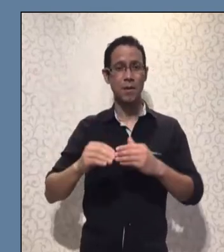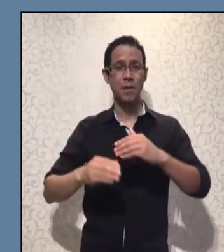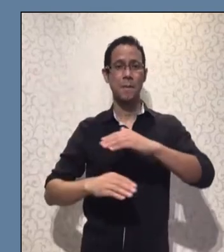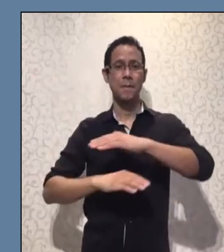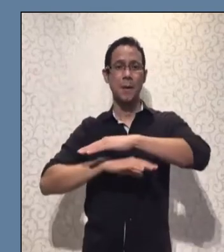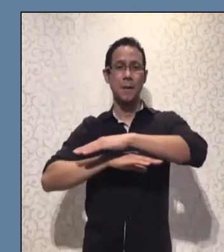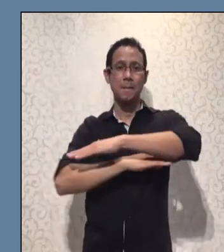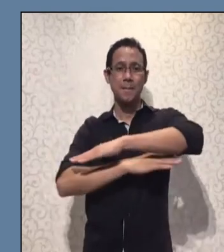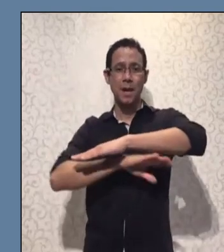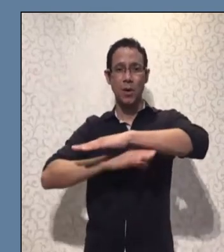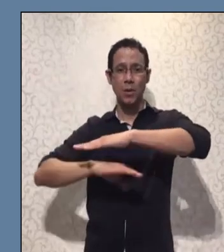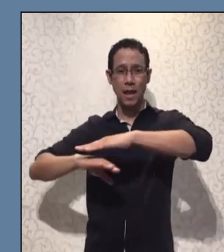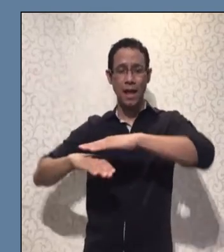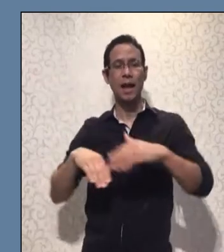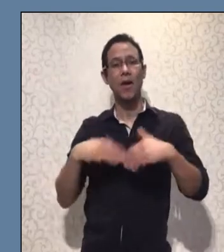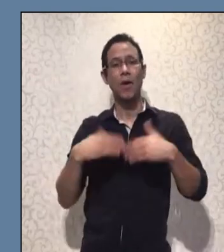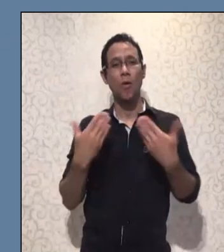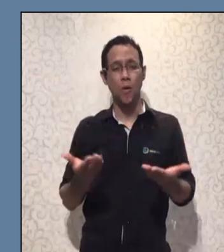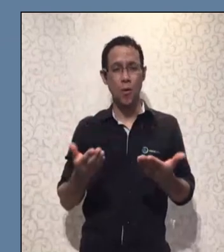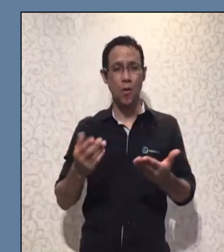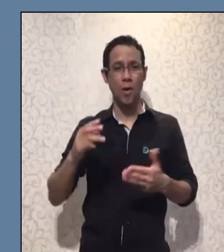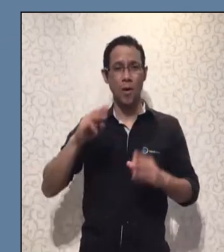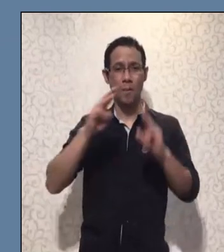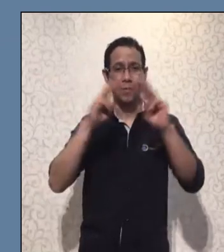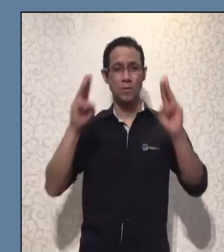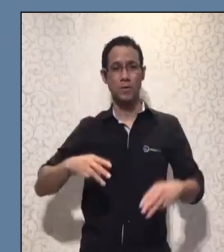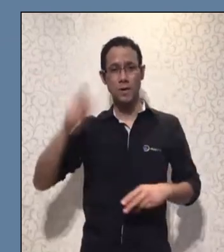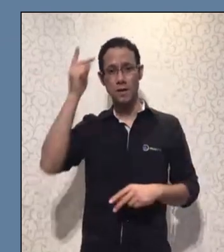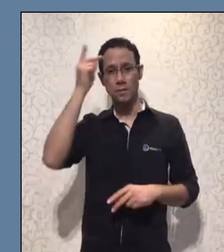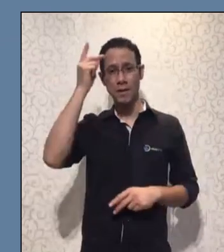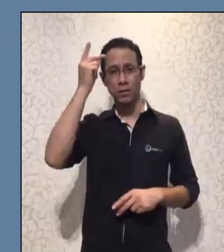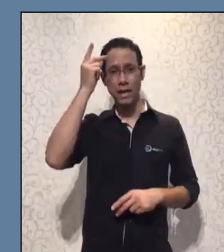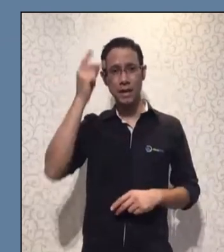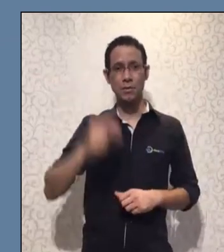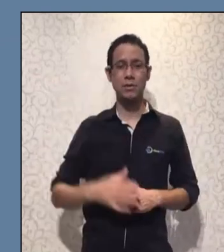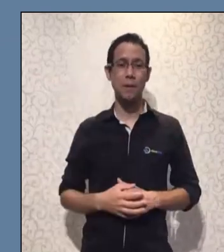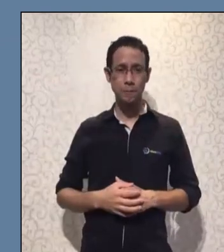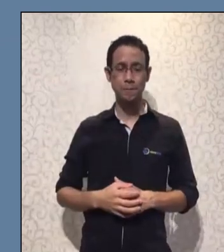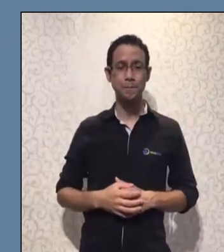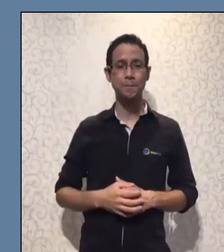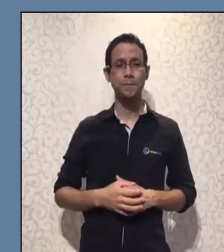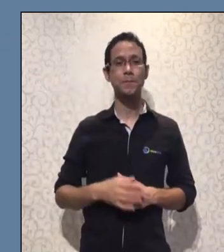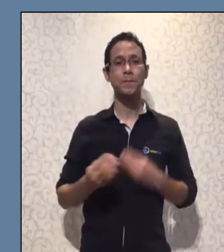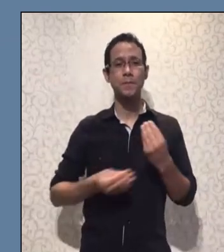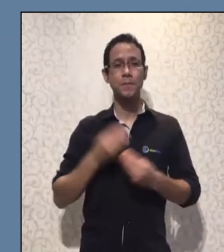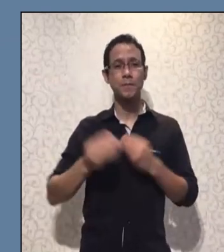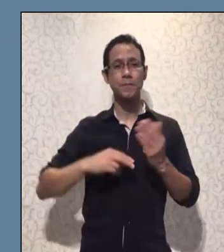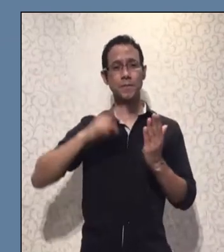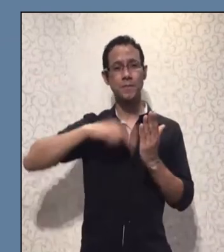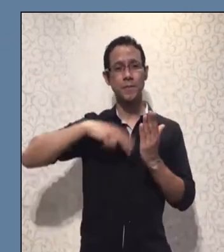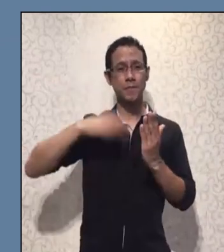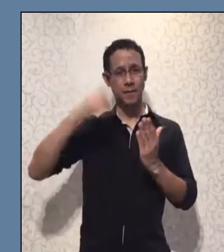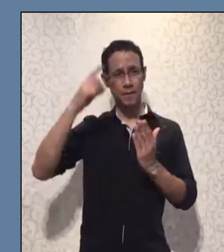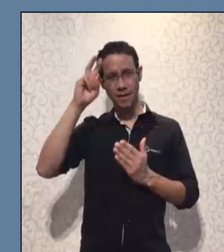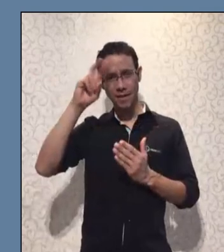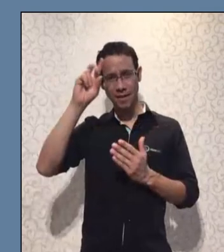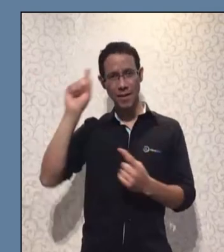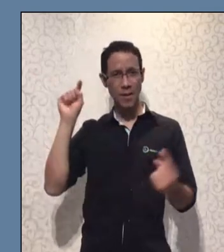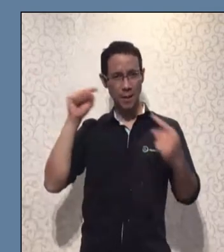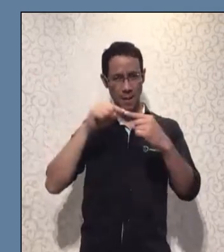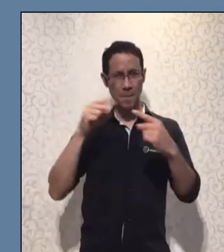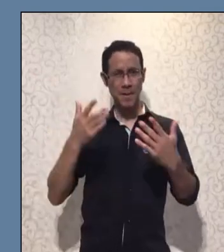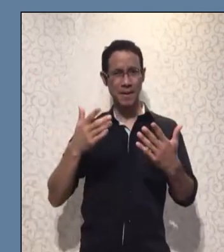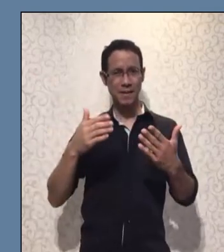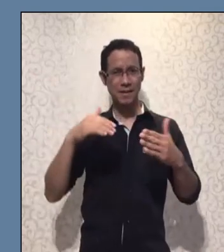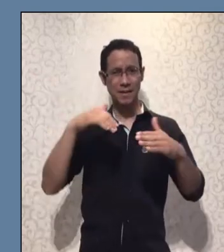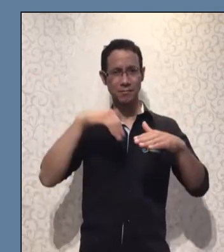centradas no acervo, problematizando acessibilidades e problematizando leituras históricas dos acervos, foram frutíferas e que vocês